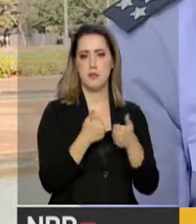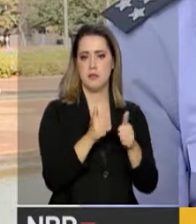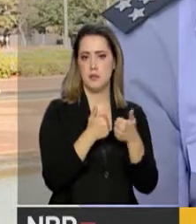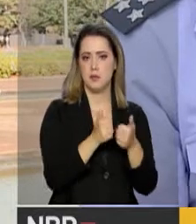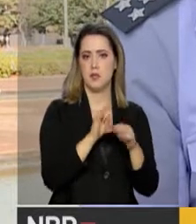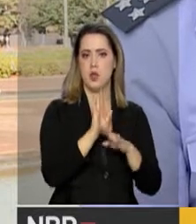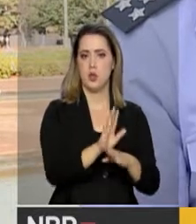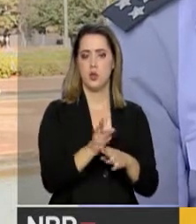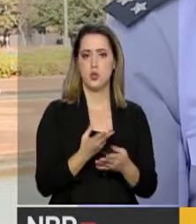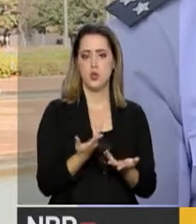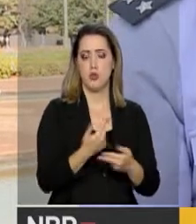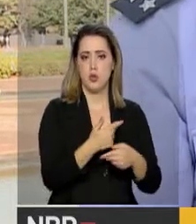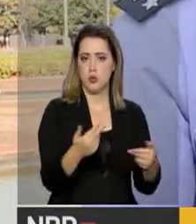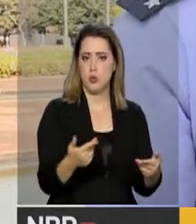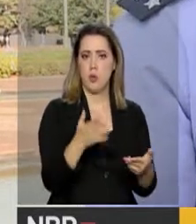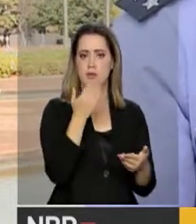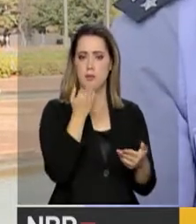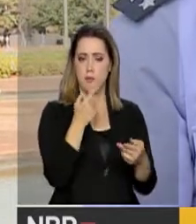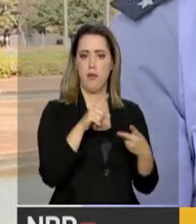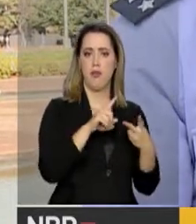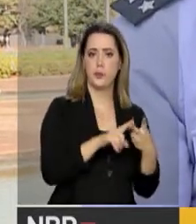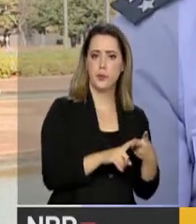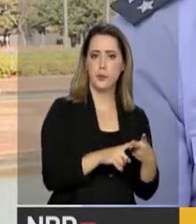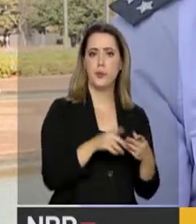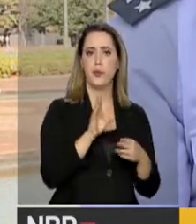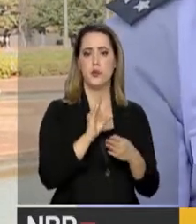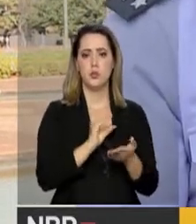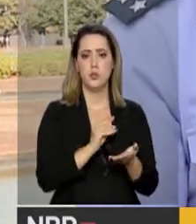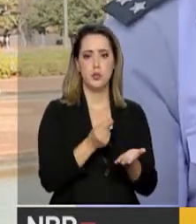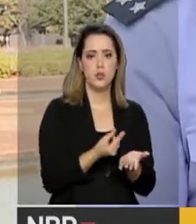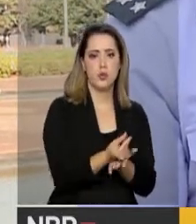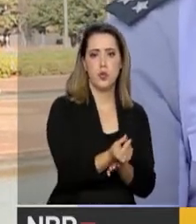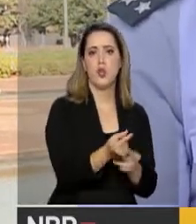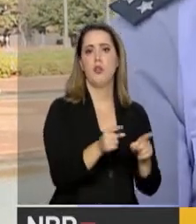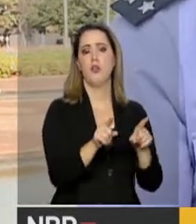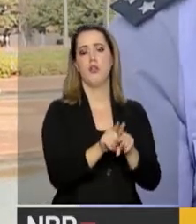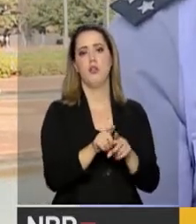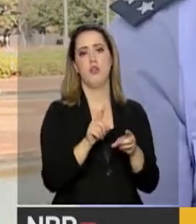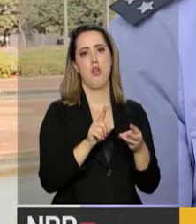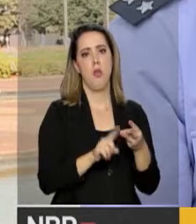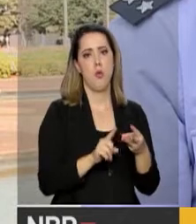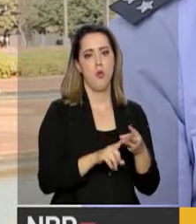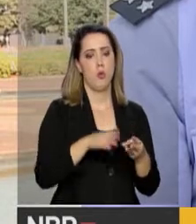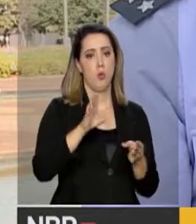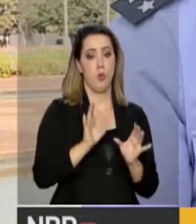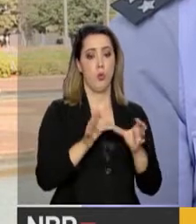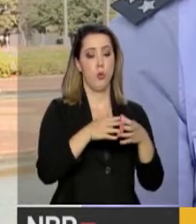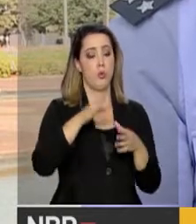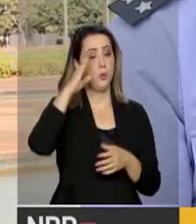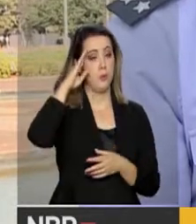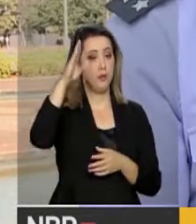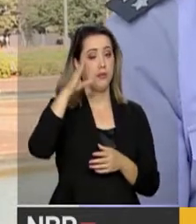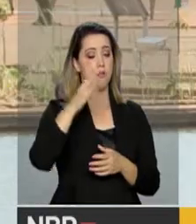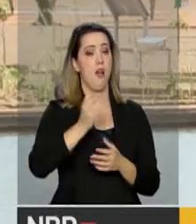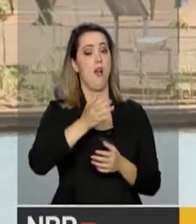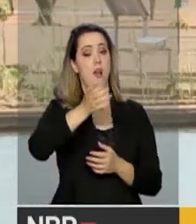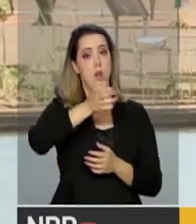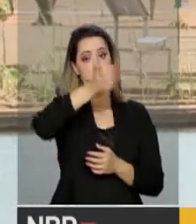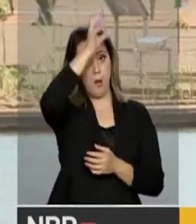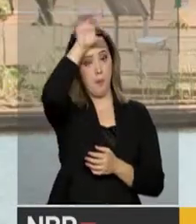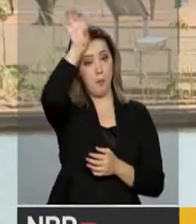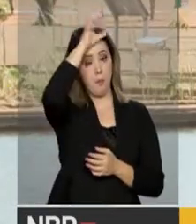de recursos realmente, porém ação de tropas, de não só militares, mas também nós temos bombeiros,